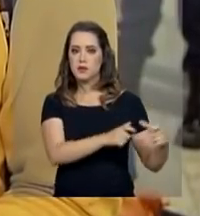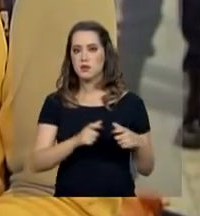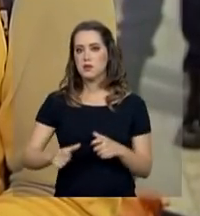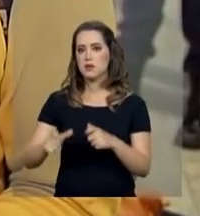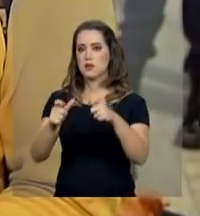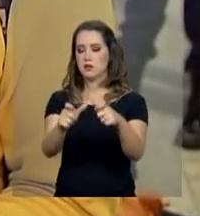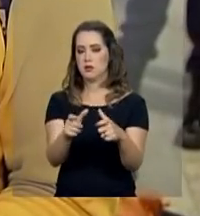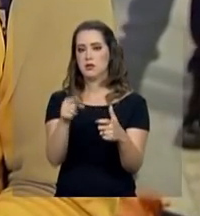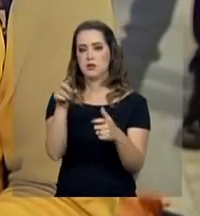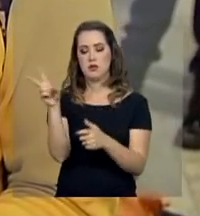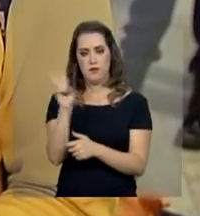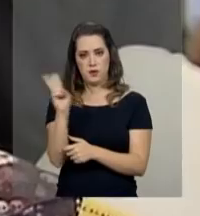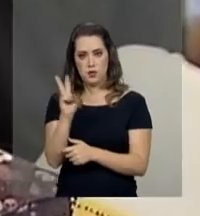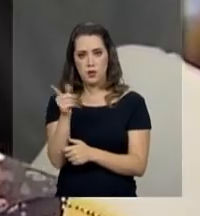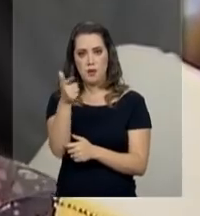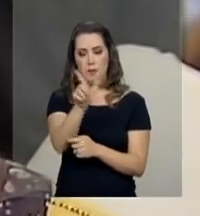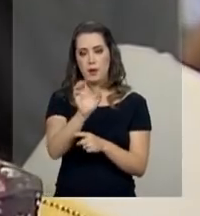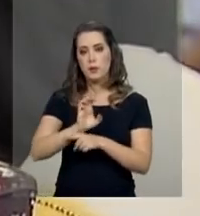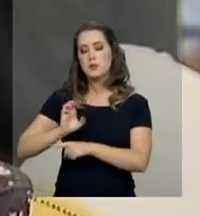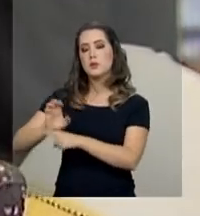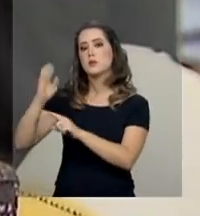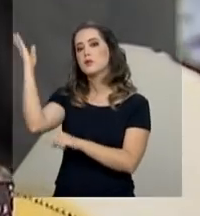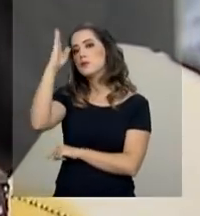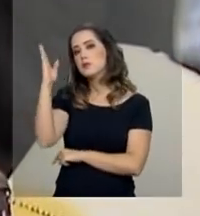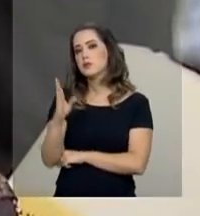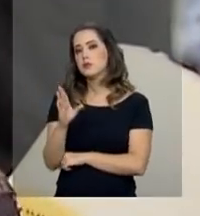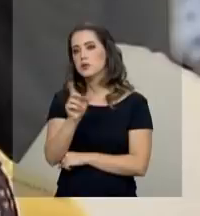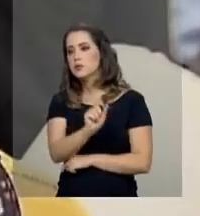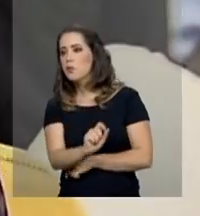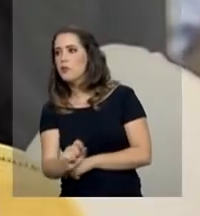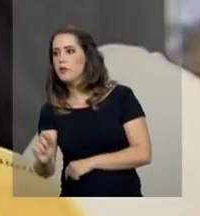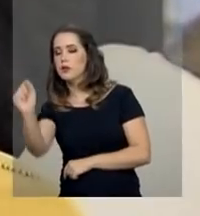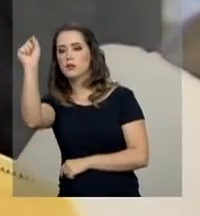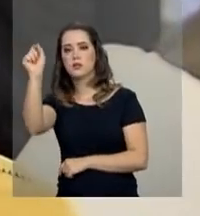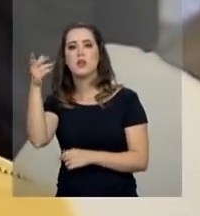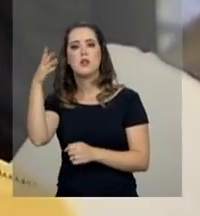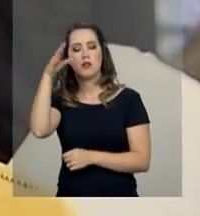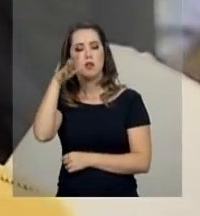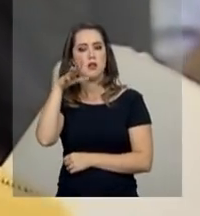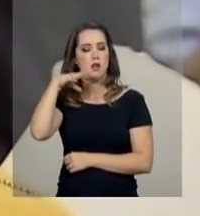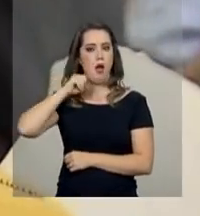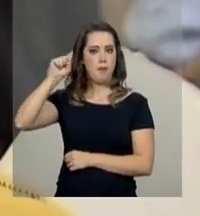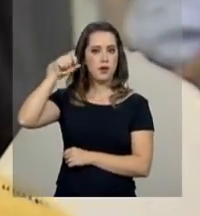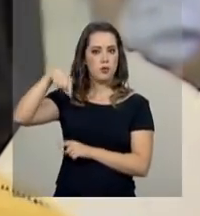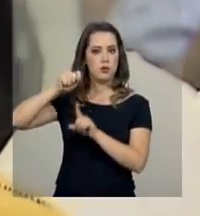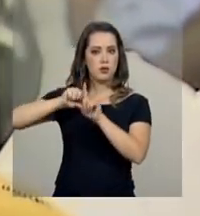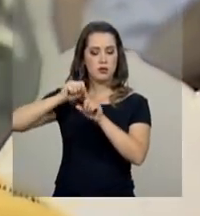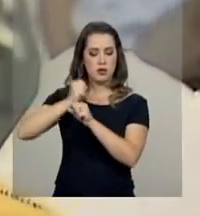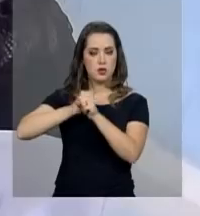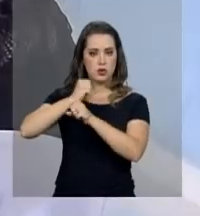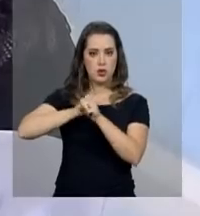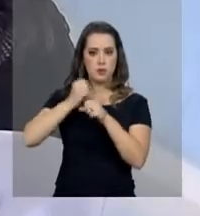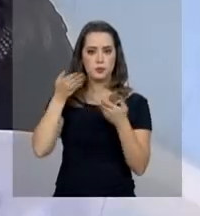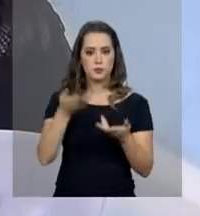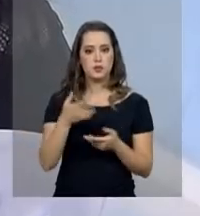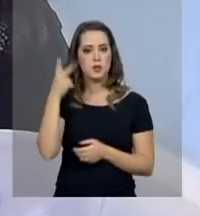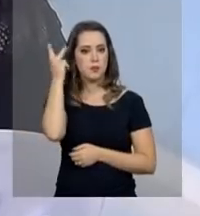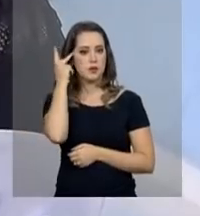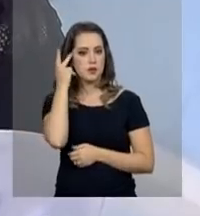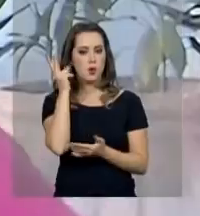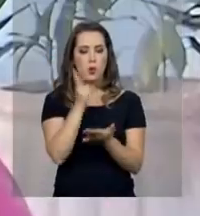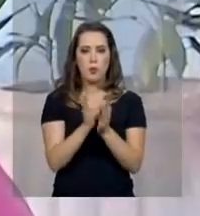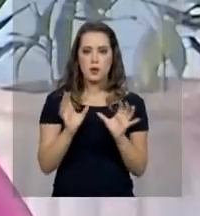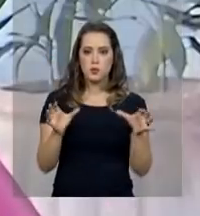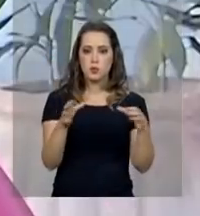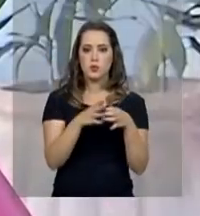imigrantes venezuelanos para outros estados do país, em abril deste ano. Ele foi para São Paulo. Na mesma